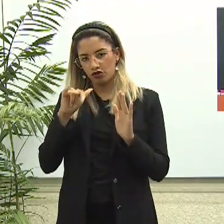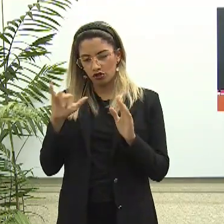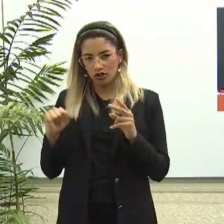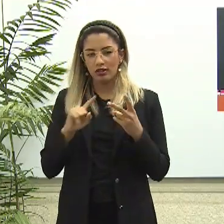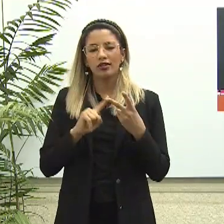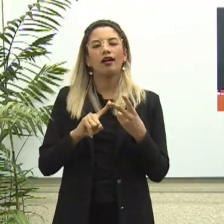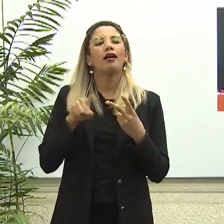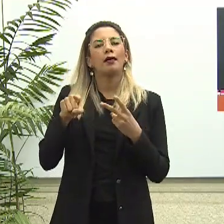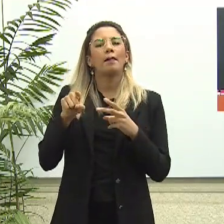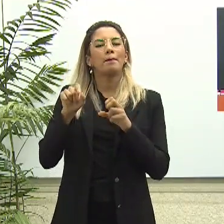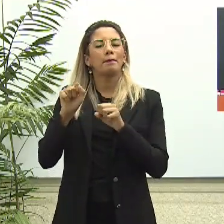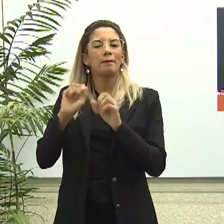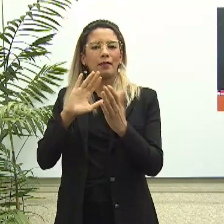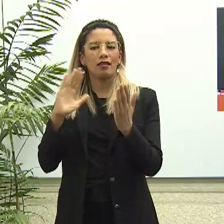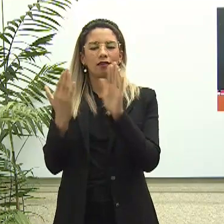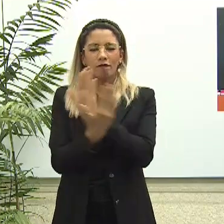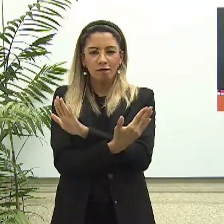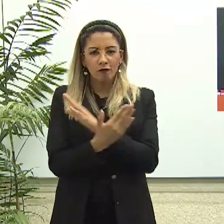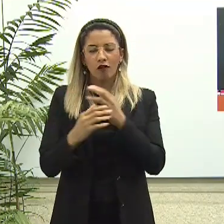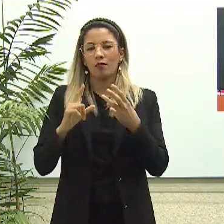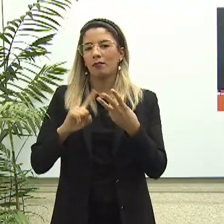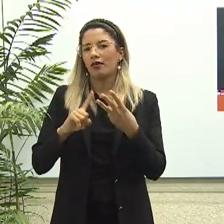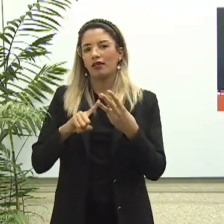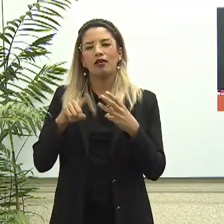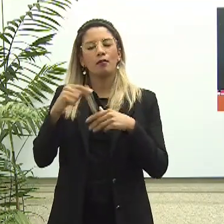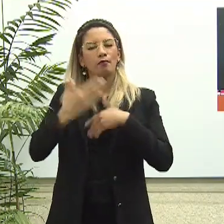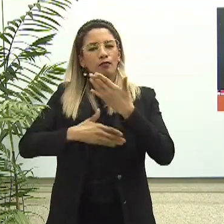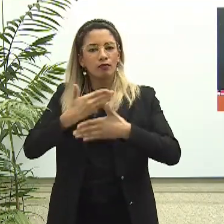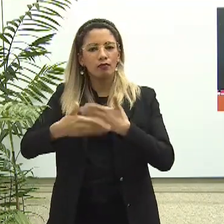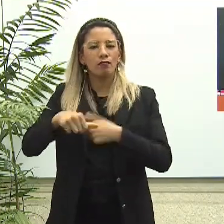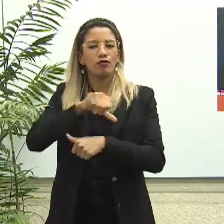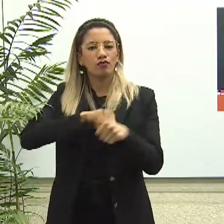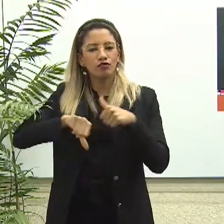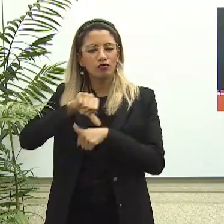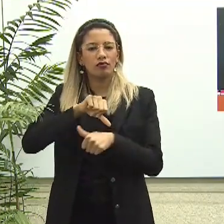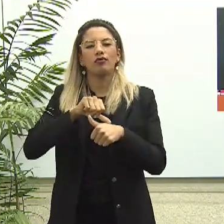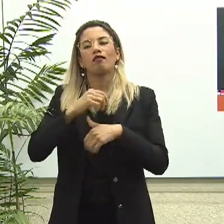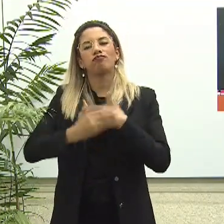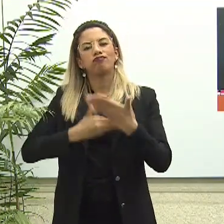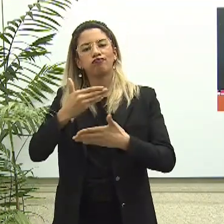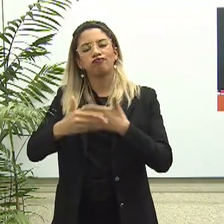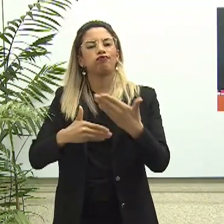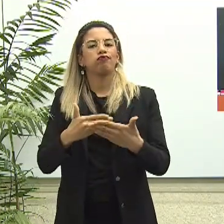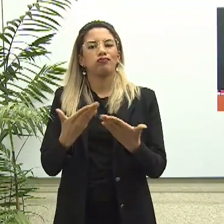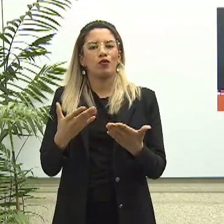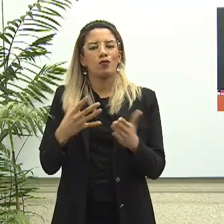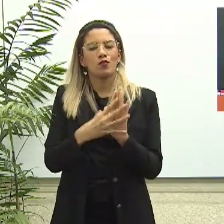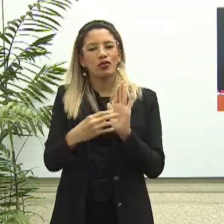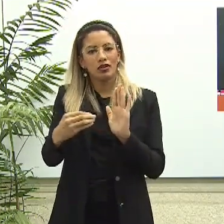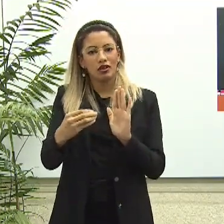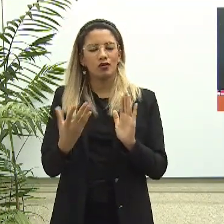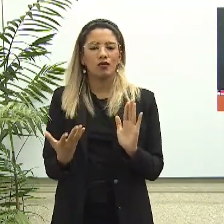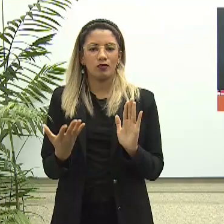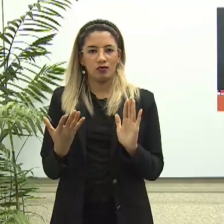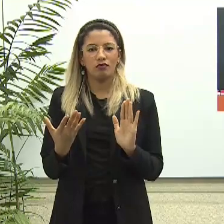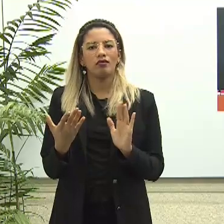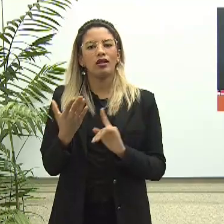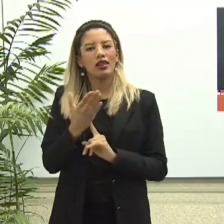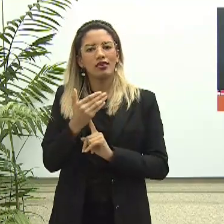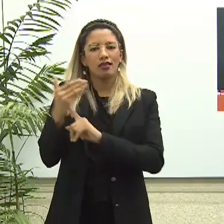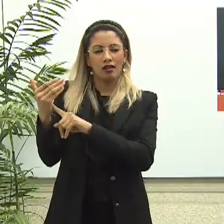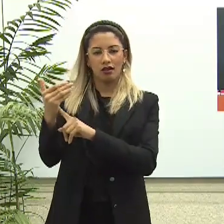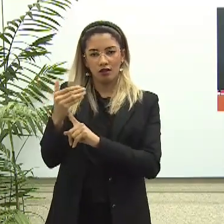plataforma capitalismo informacional modo de produção modo de produção vetorial por exemplo tecnofeudalismo